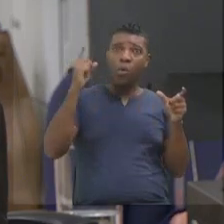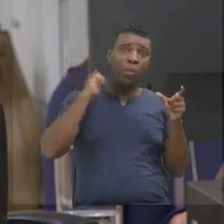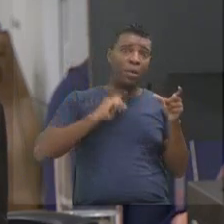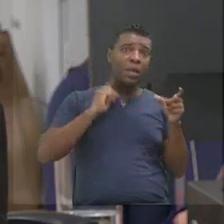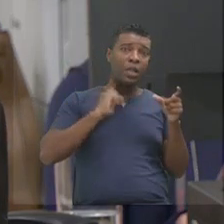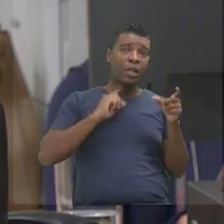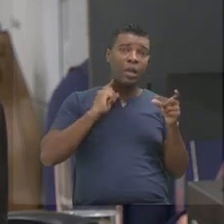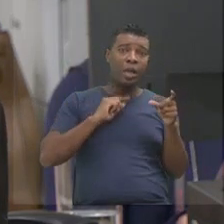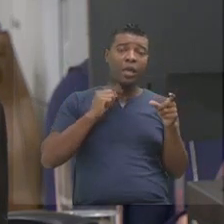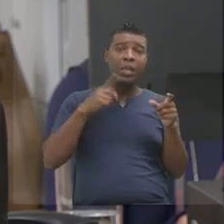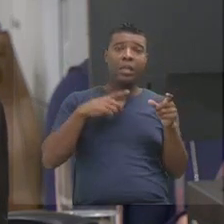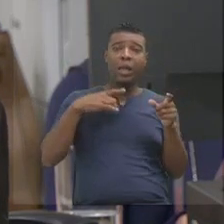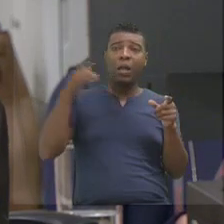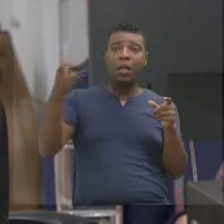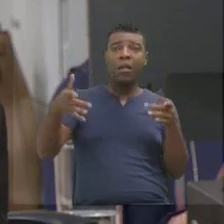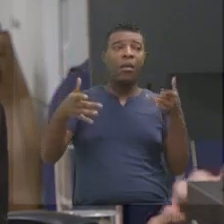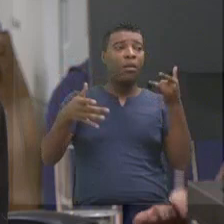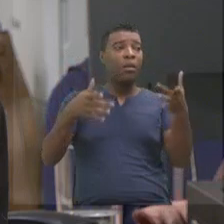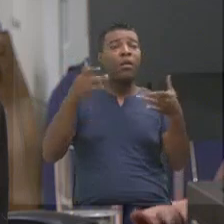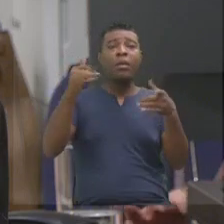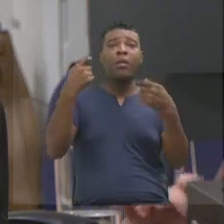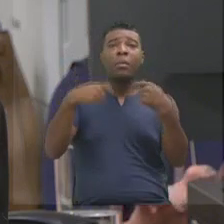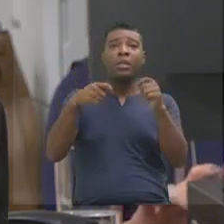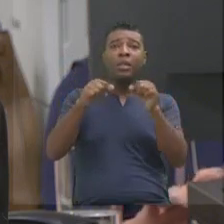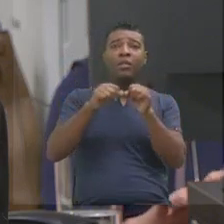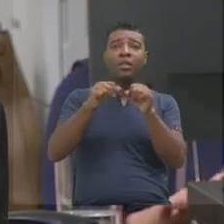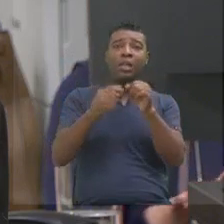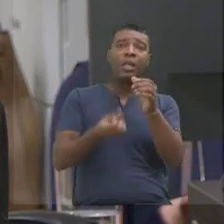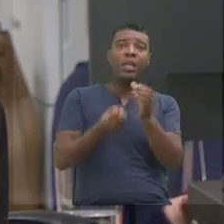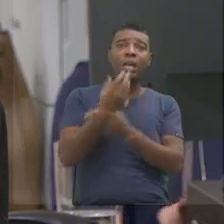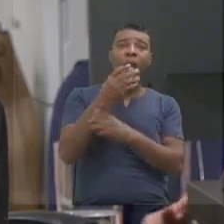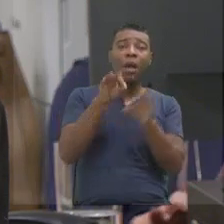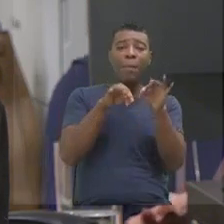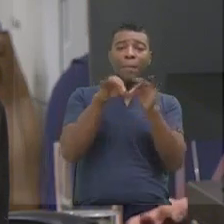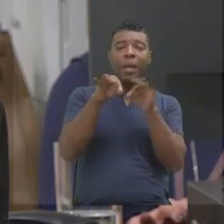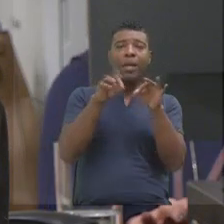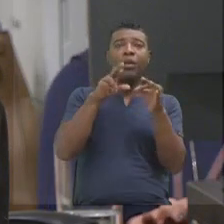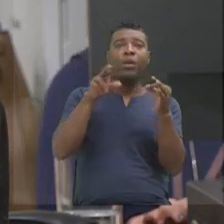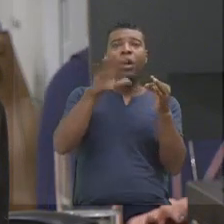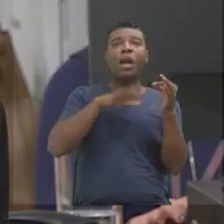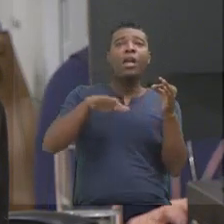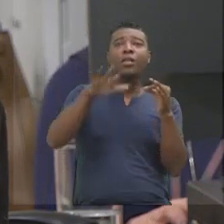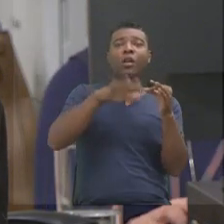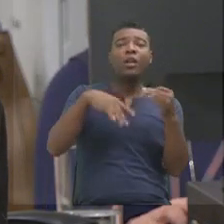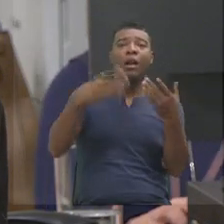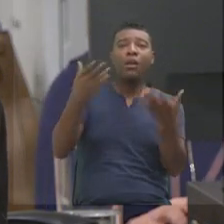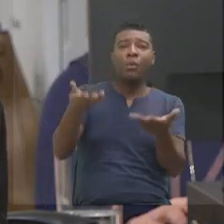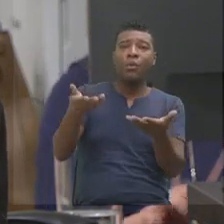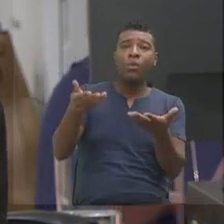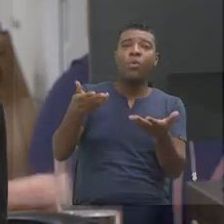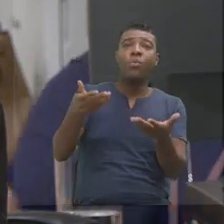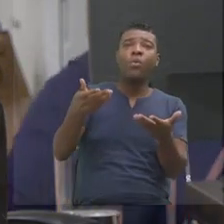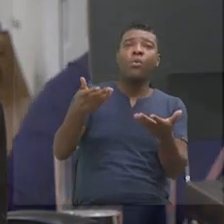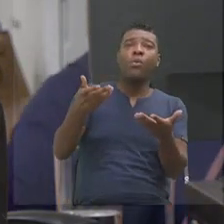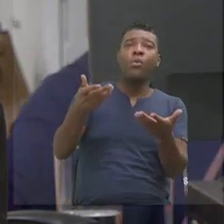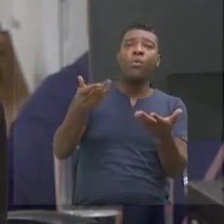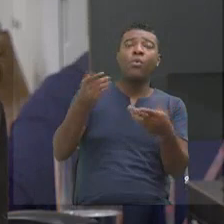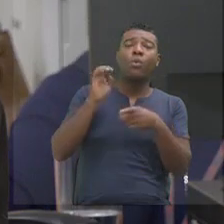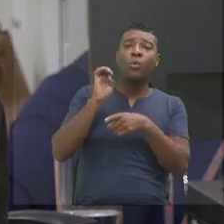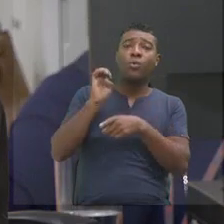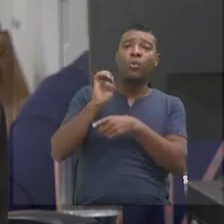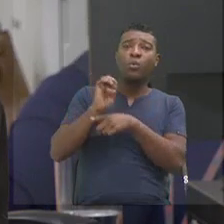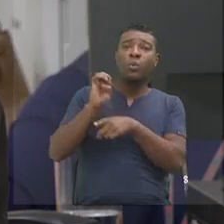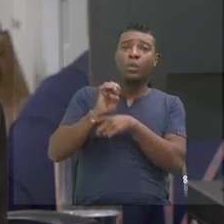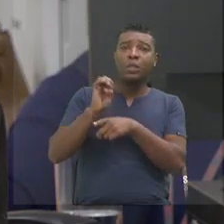e a legislação manda elaborar os planos regionais é onde existe esse vazio sim é o estado